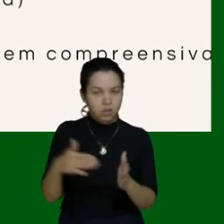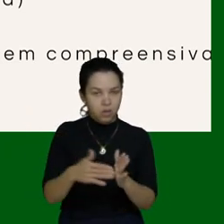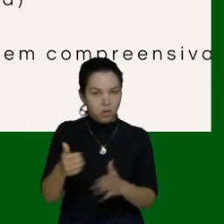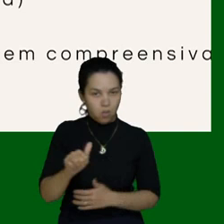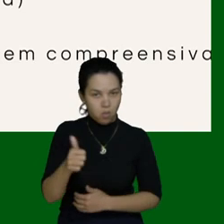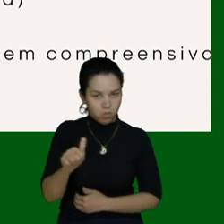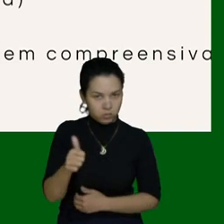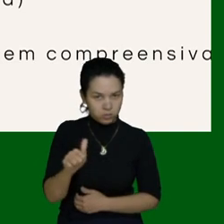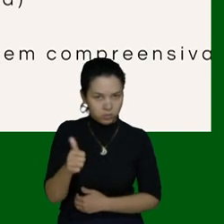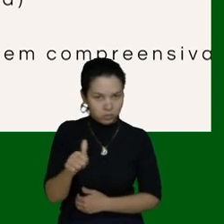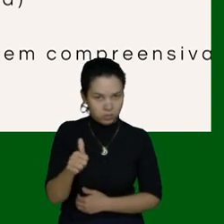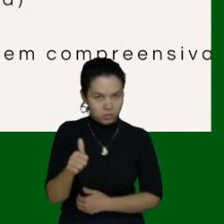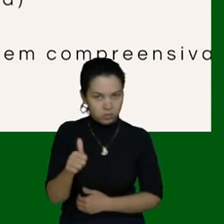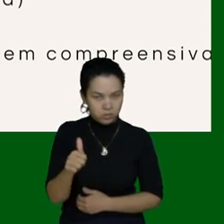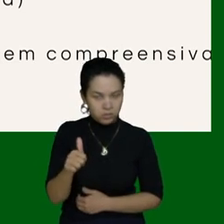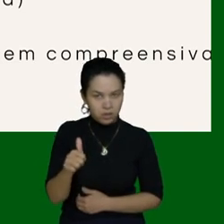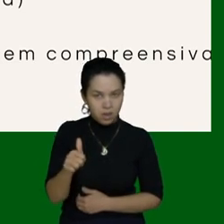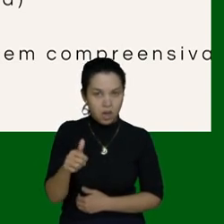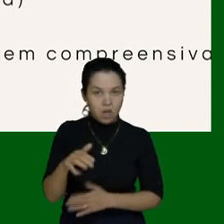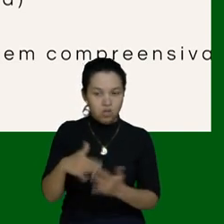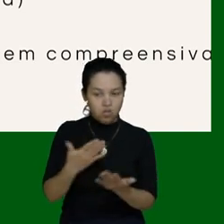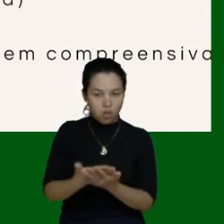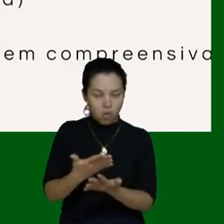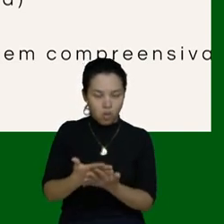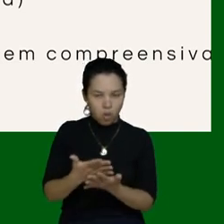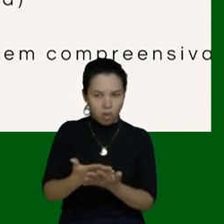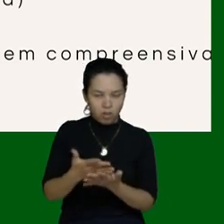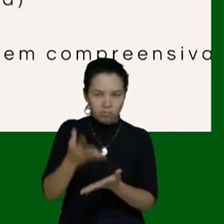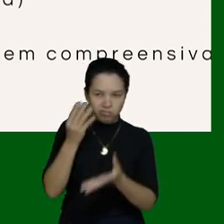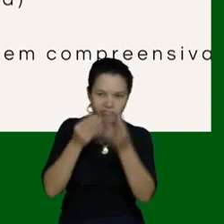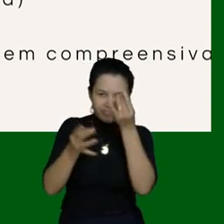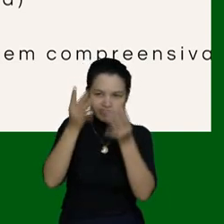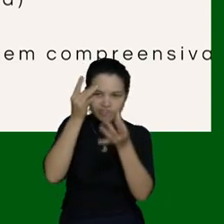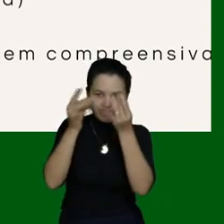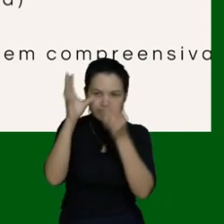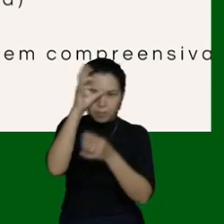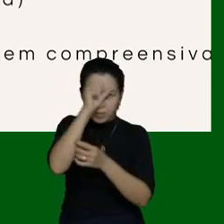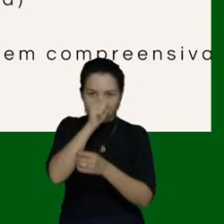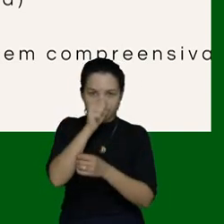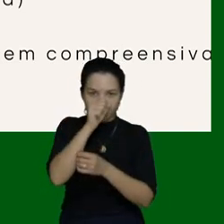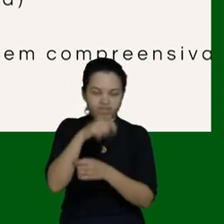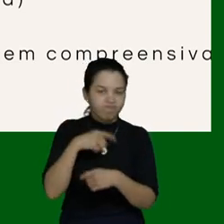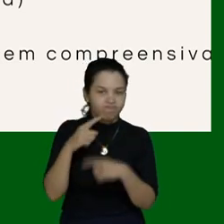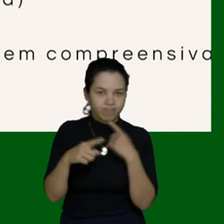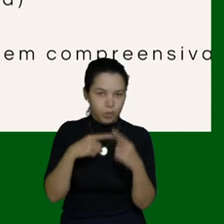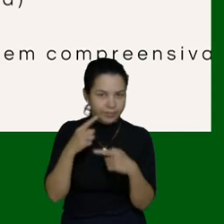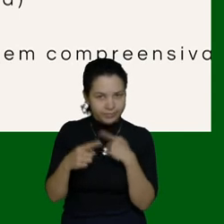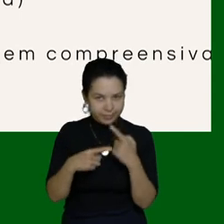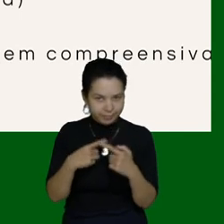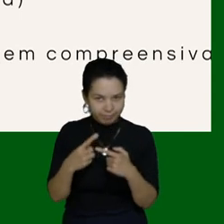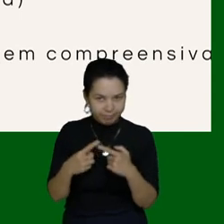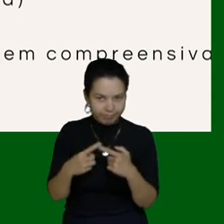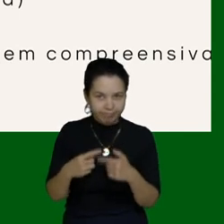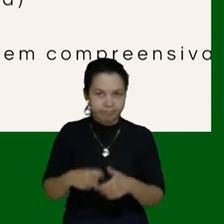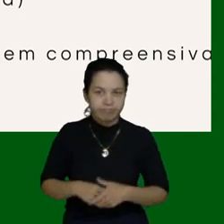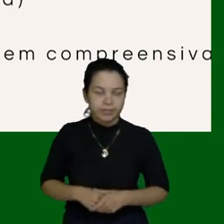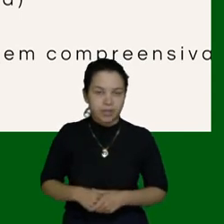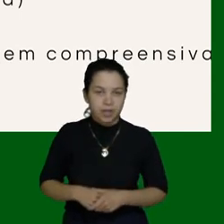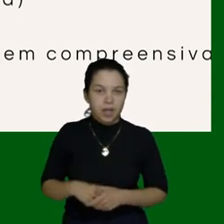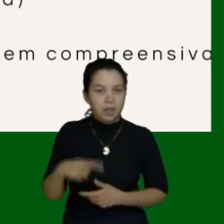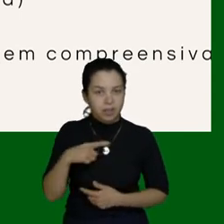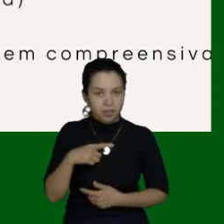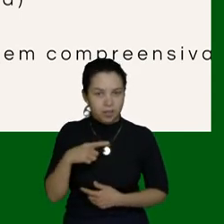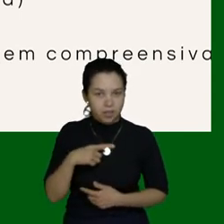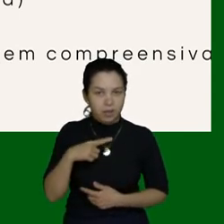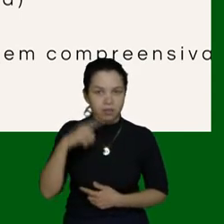aprendizagem escolar secundárias os transtornos do neurodesenvolvimento seria o TDH